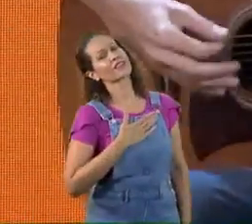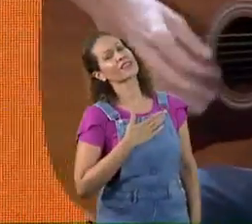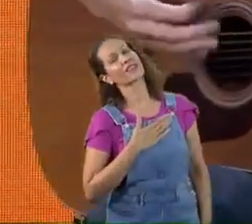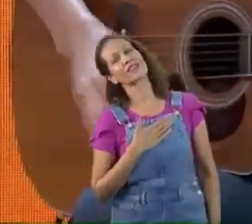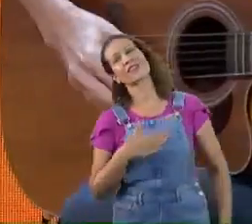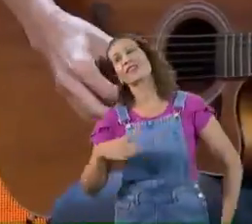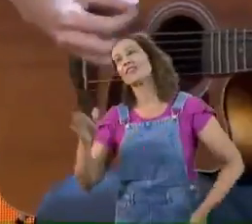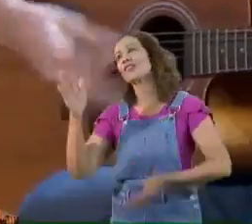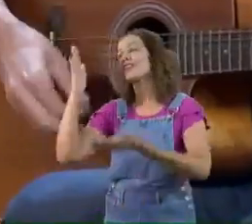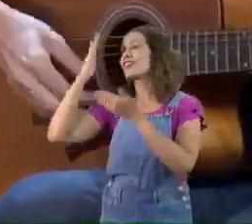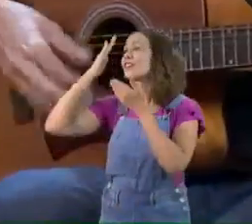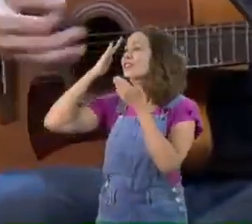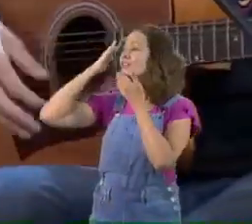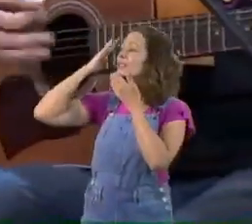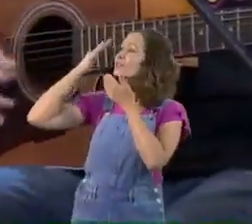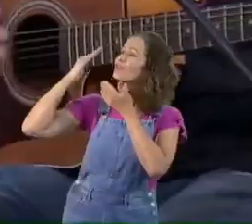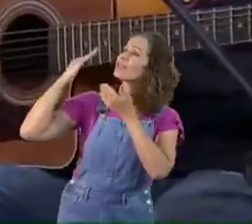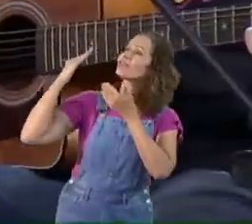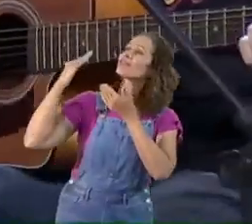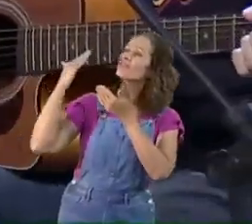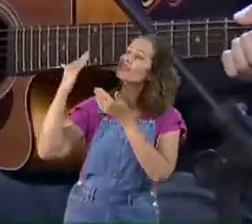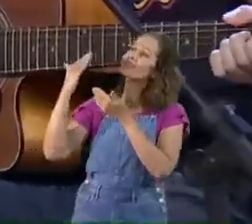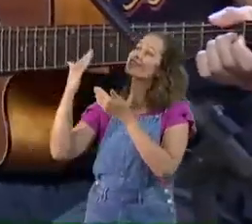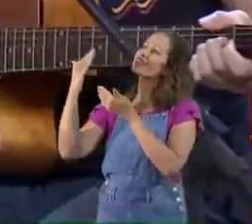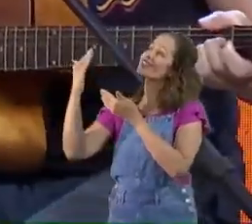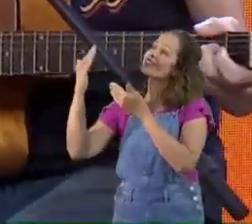te agradeço,